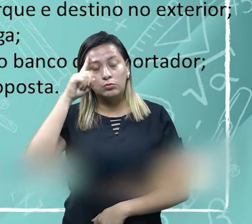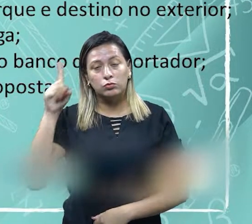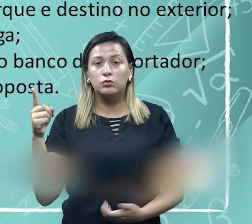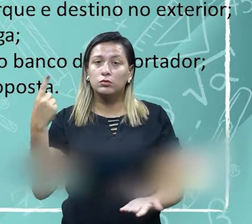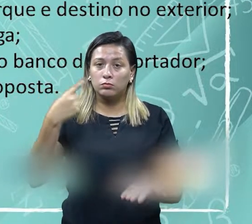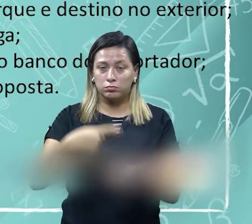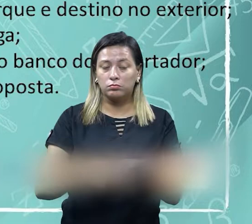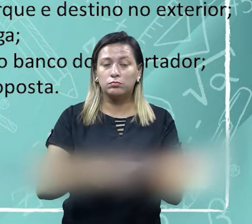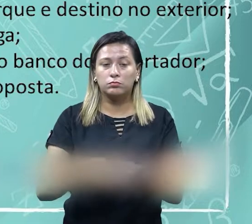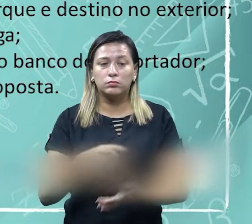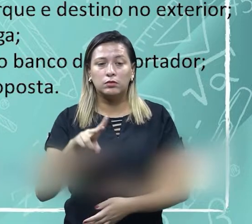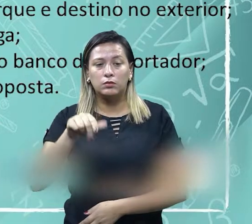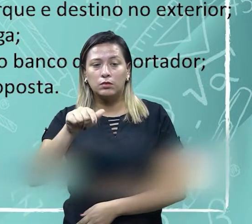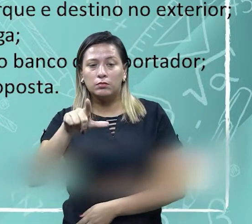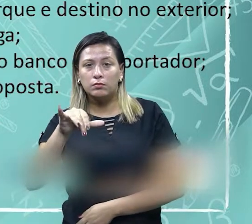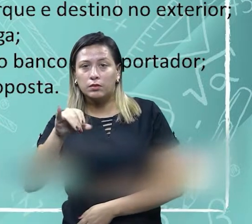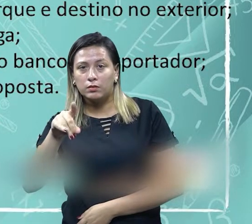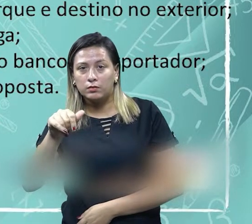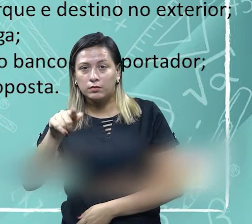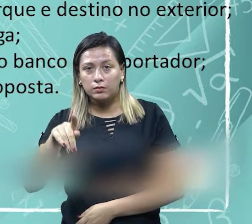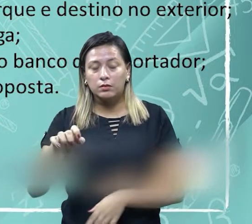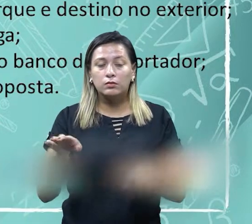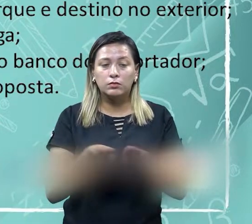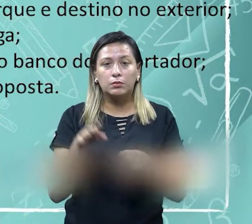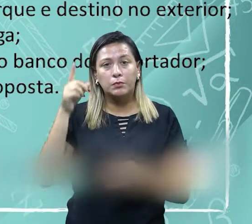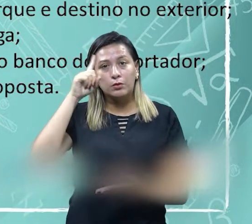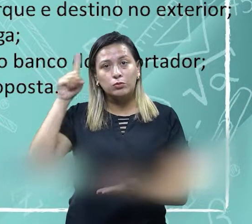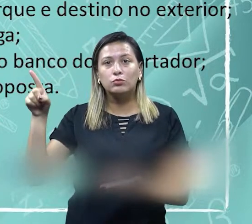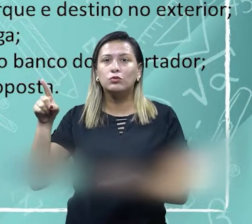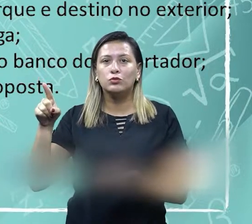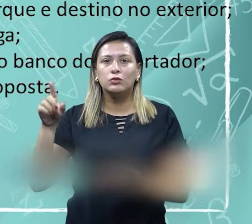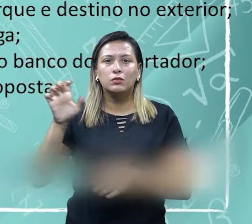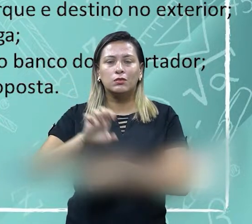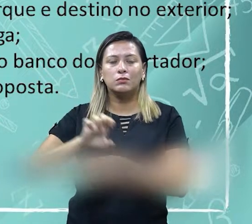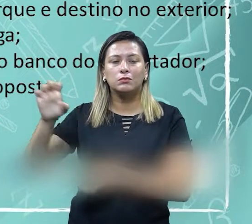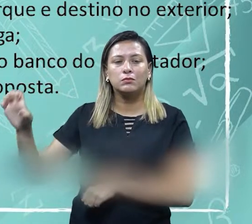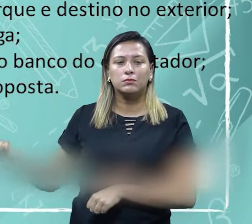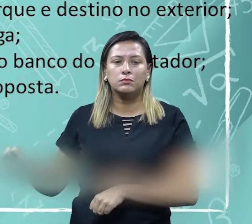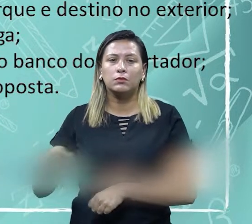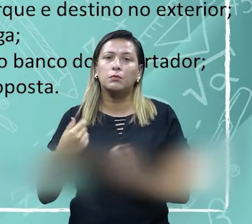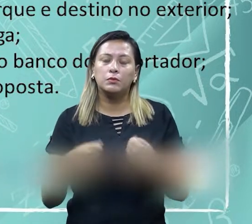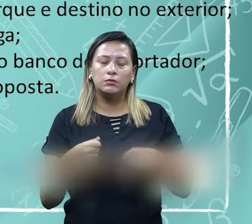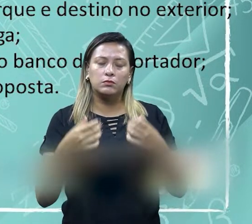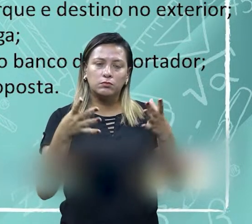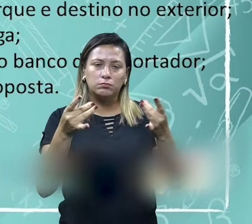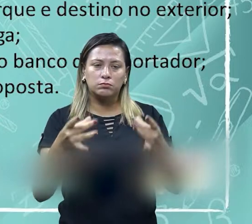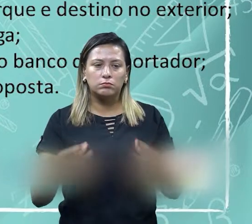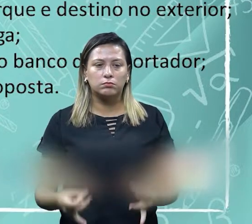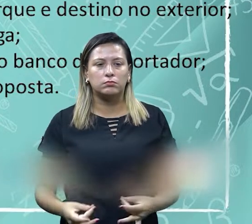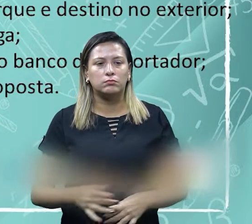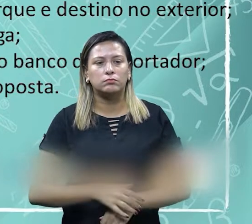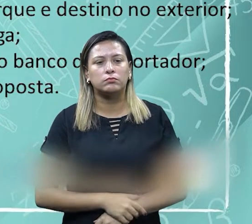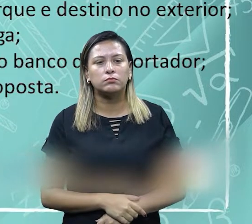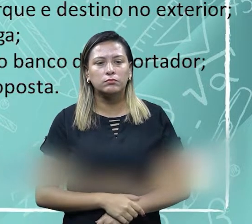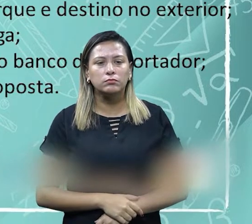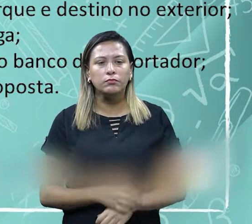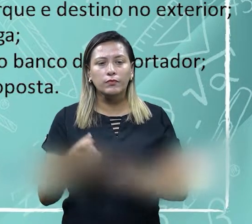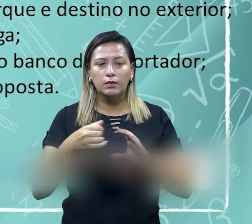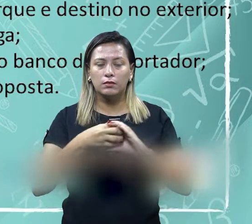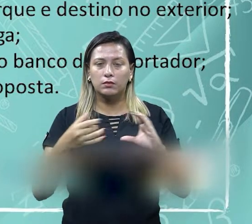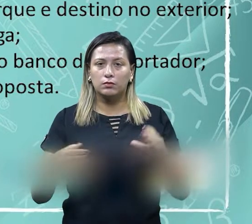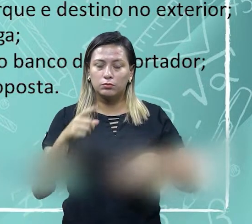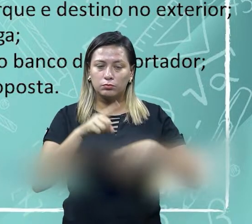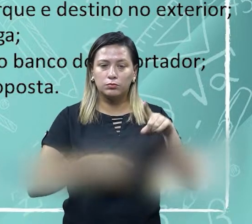a validade do produto, tá certo? Se o produto tem uma validade específica, então tem que estar lá escrito a descrição do